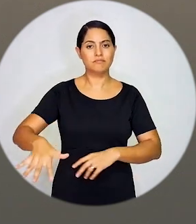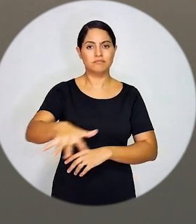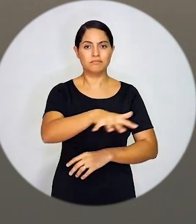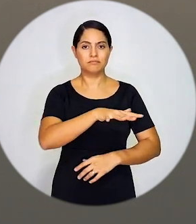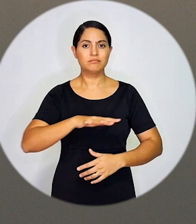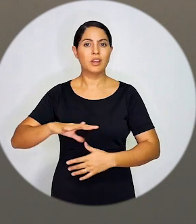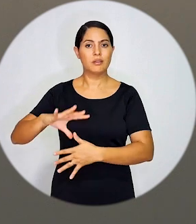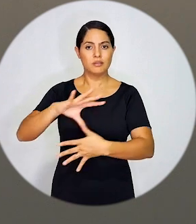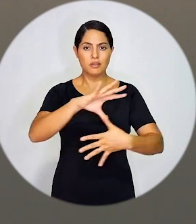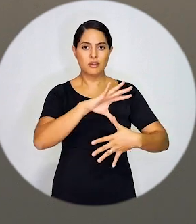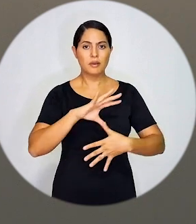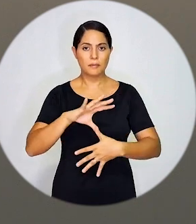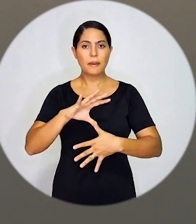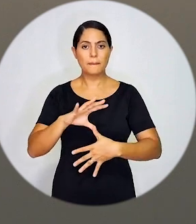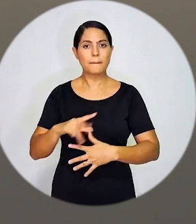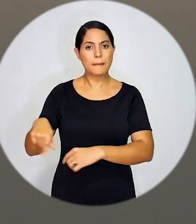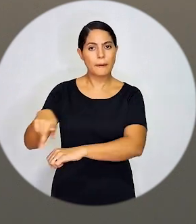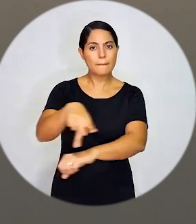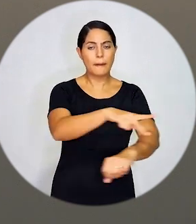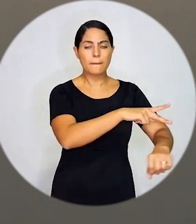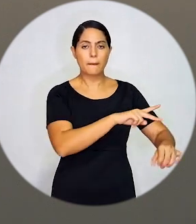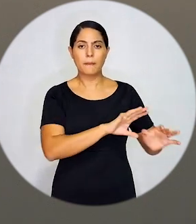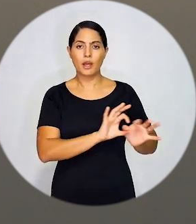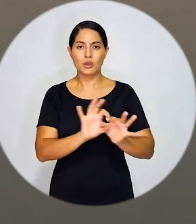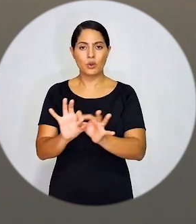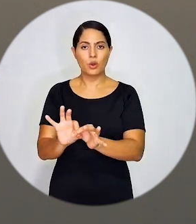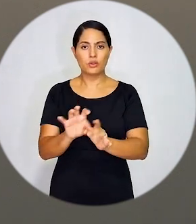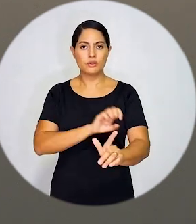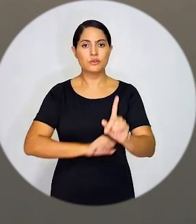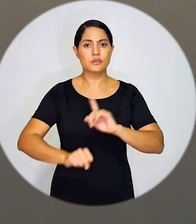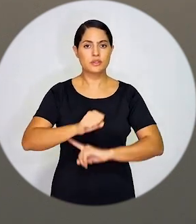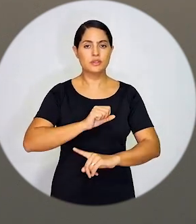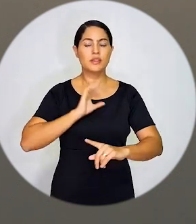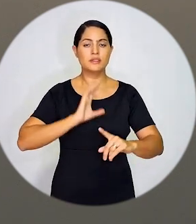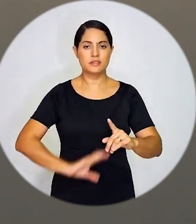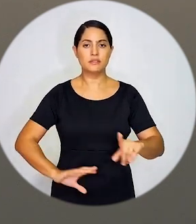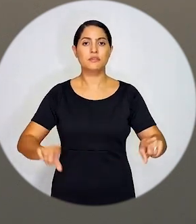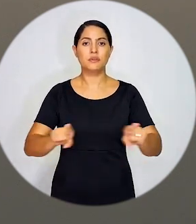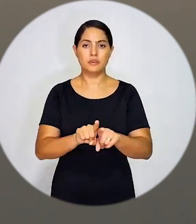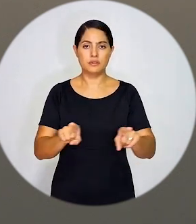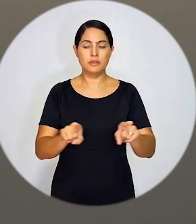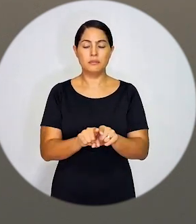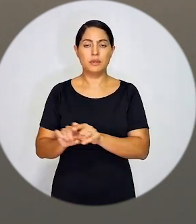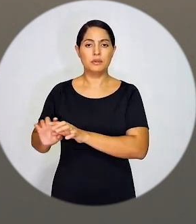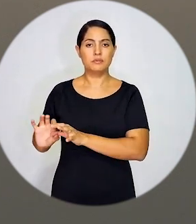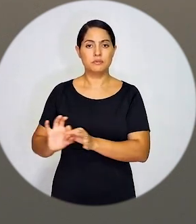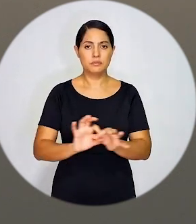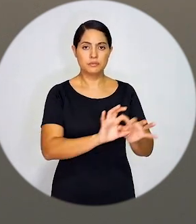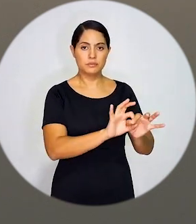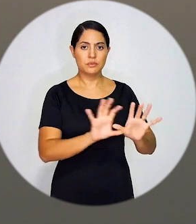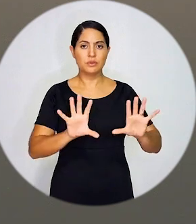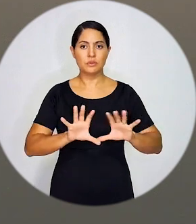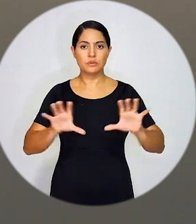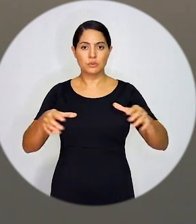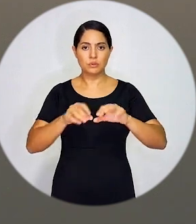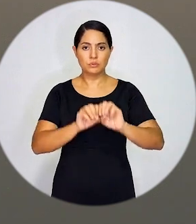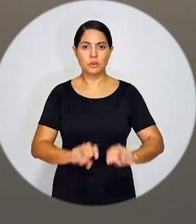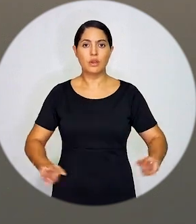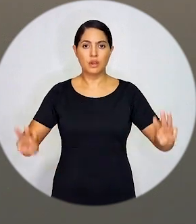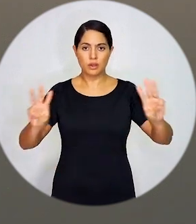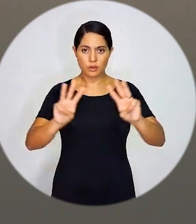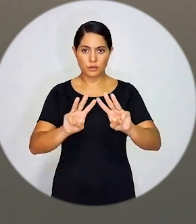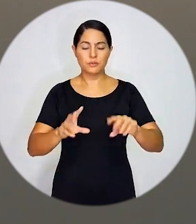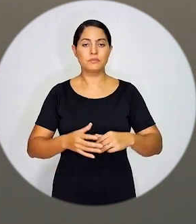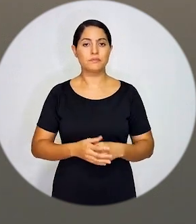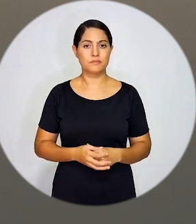Estados Americanos como entidade da sociedade civil e de obtenção do status de órgão consultivo especial pela